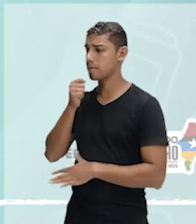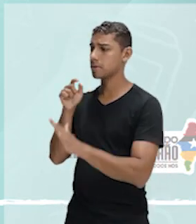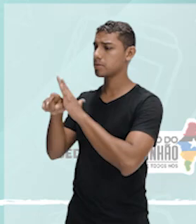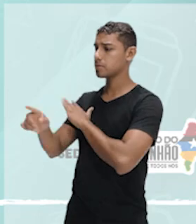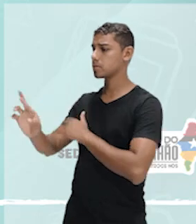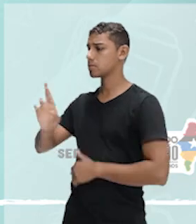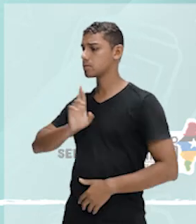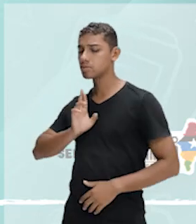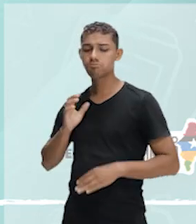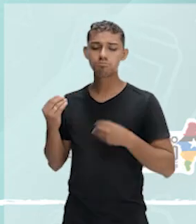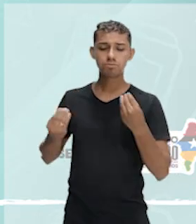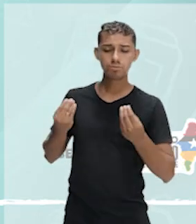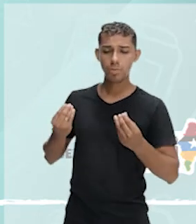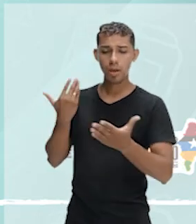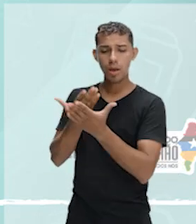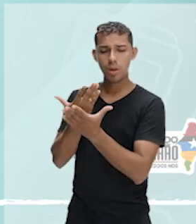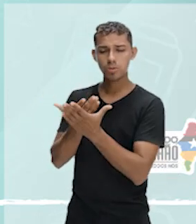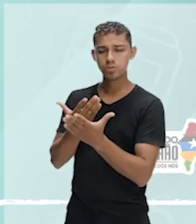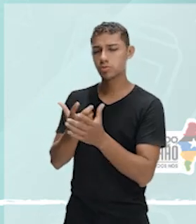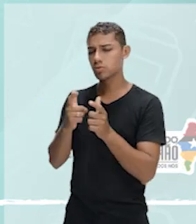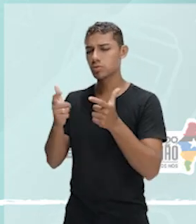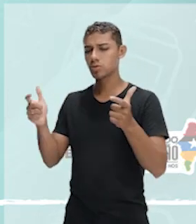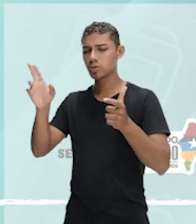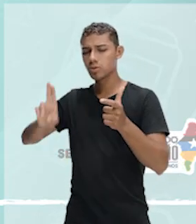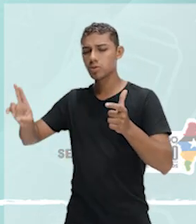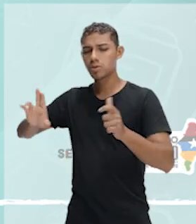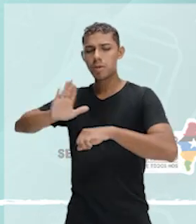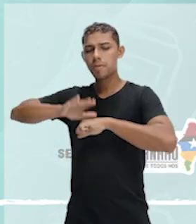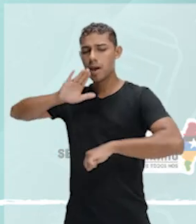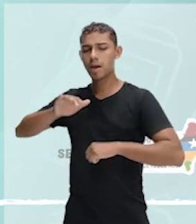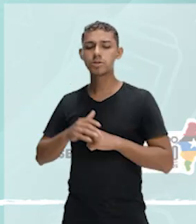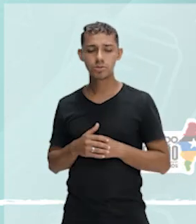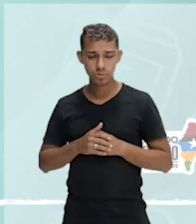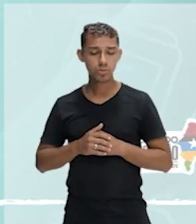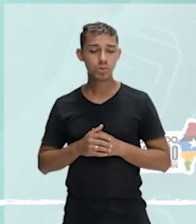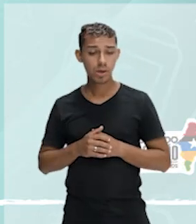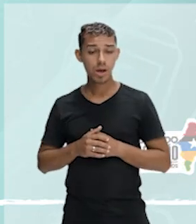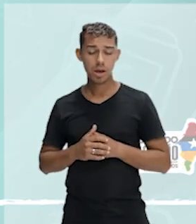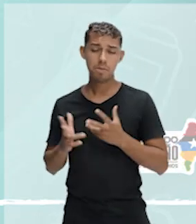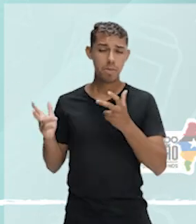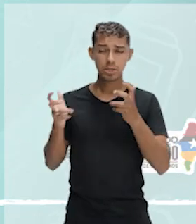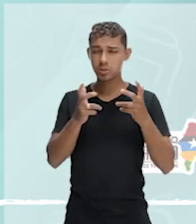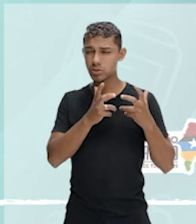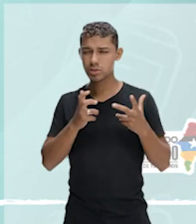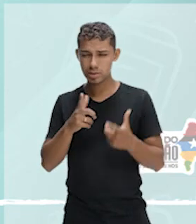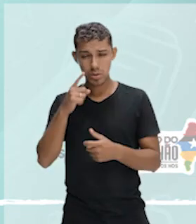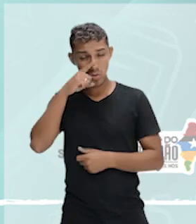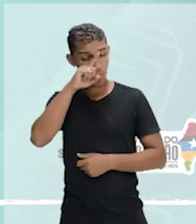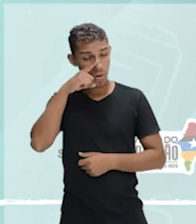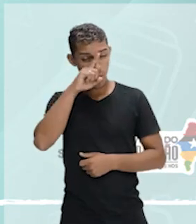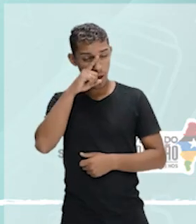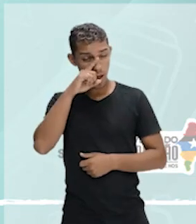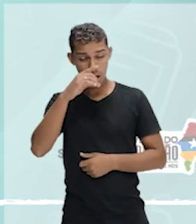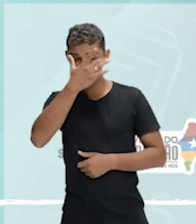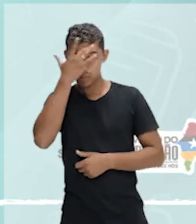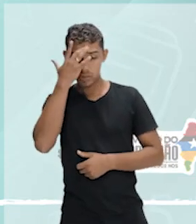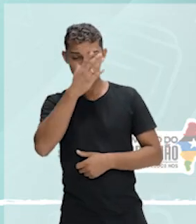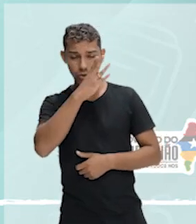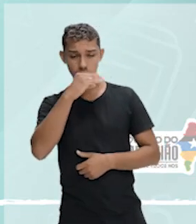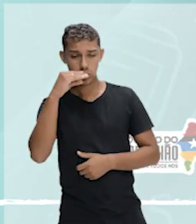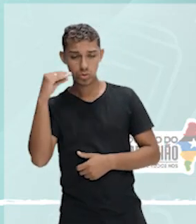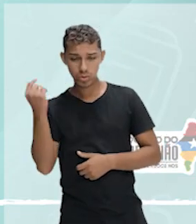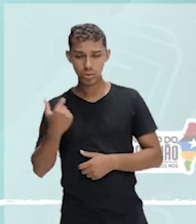os meios de transportes mais utilizados, sobre a percepção de risco do jovem em seus deslocamentos diários e